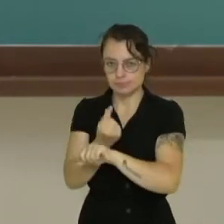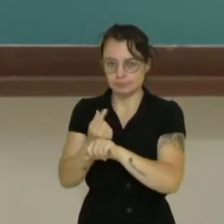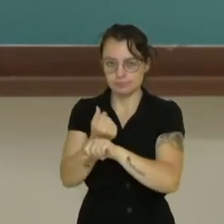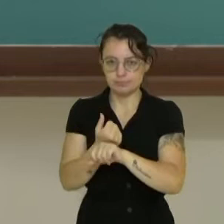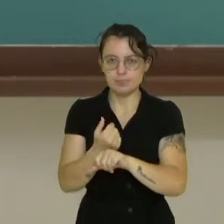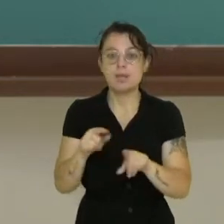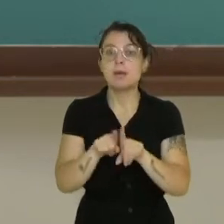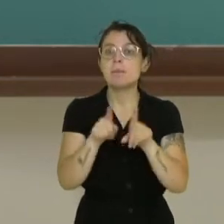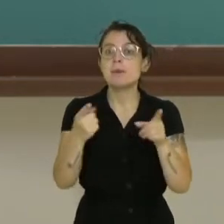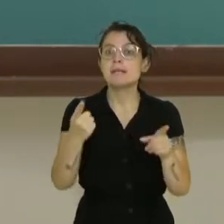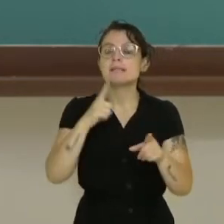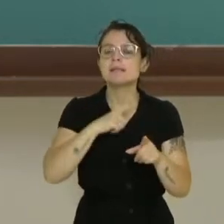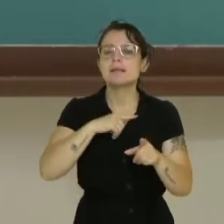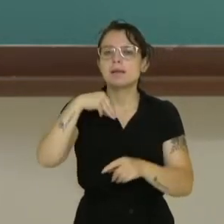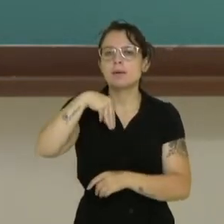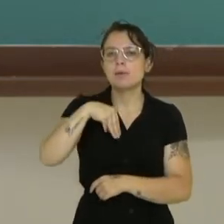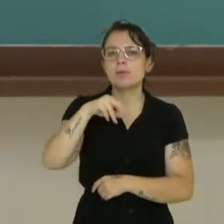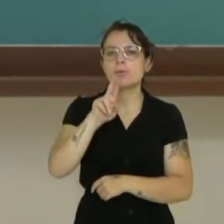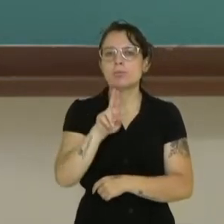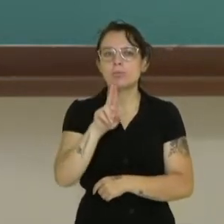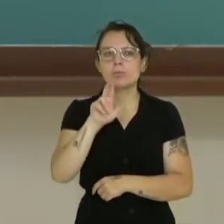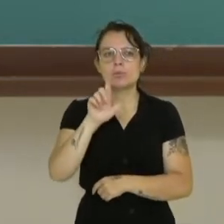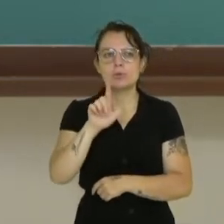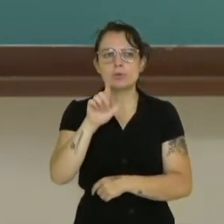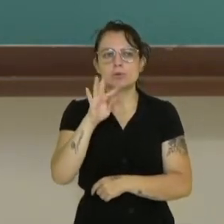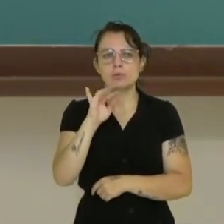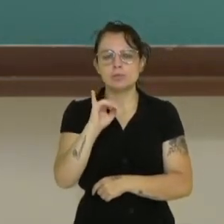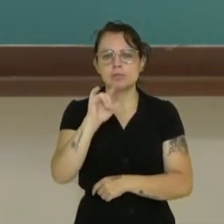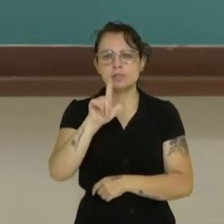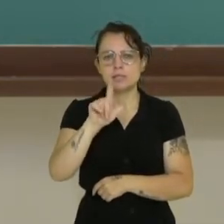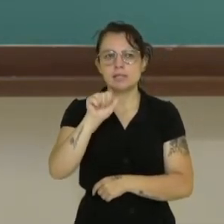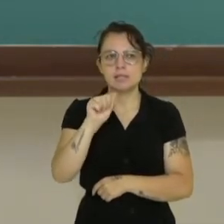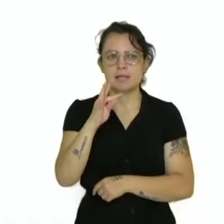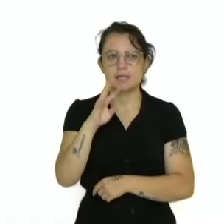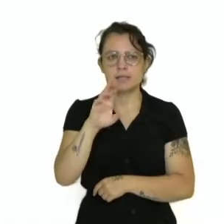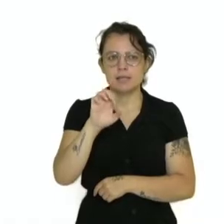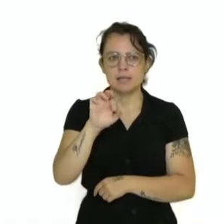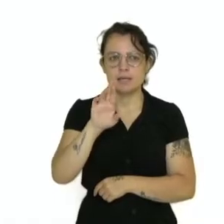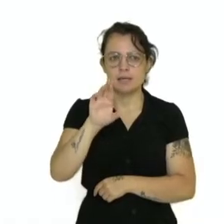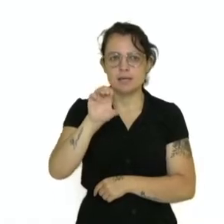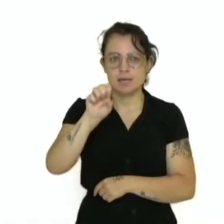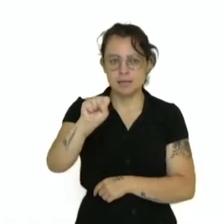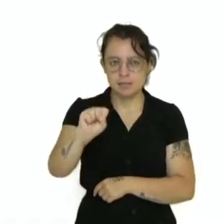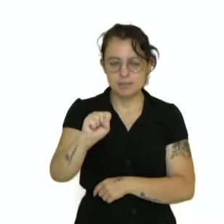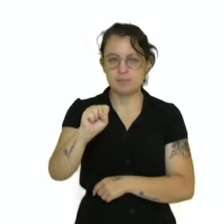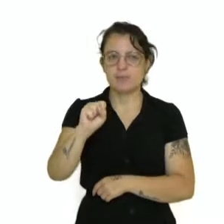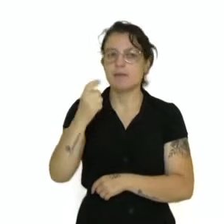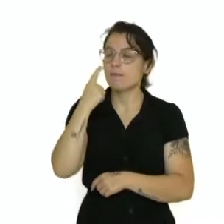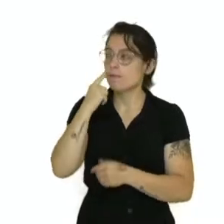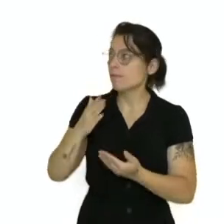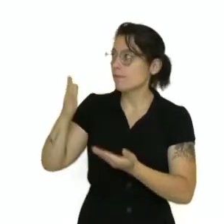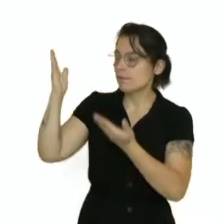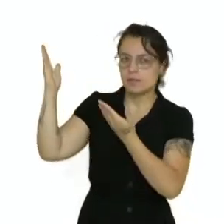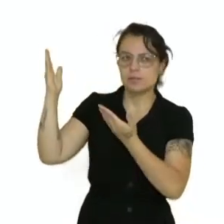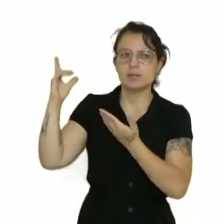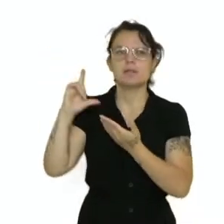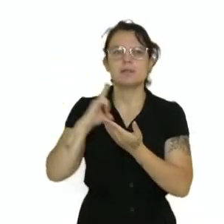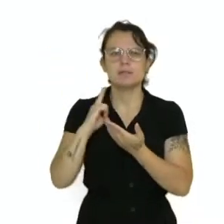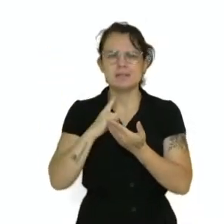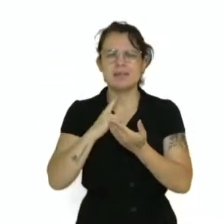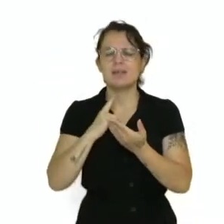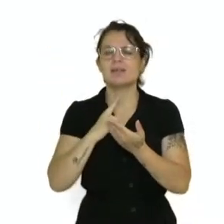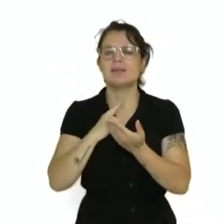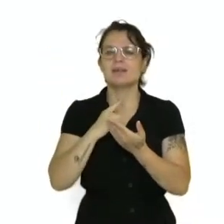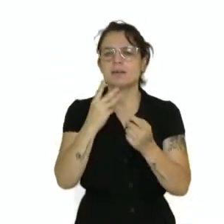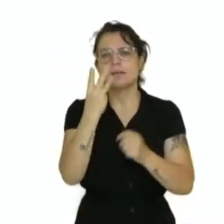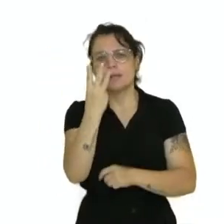relações multilaterais, como por exemplo os blocos econômicos. Nas relações multilaterais, elas envolvem 3 ou